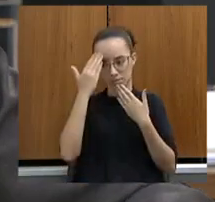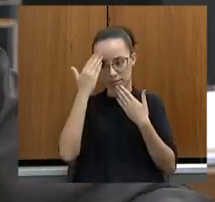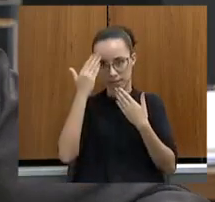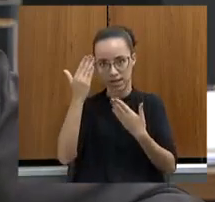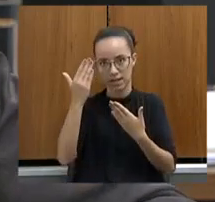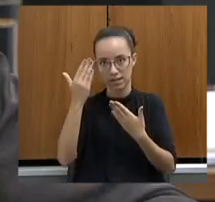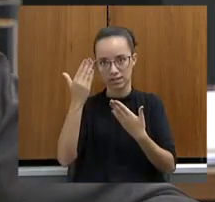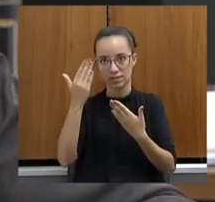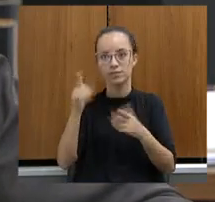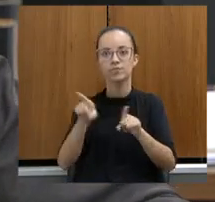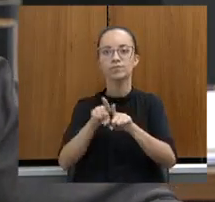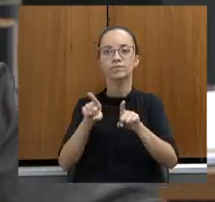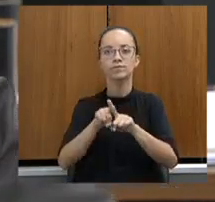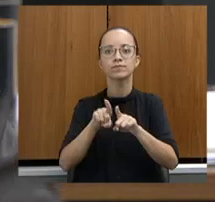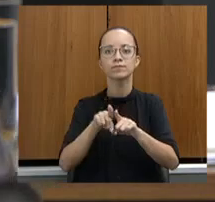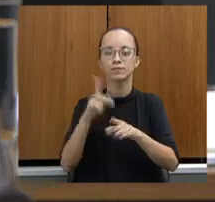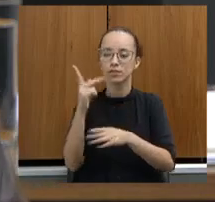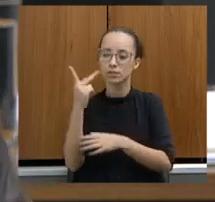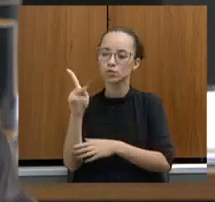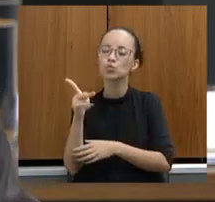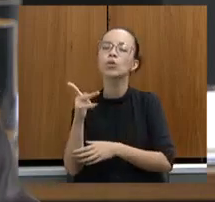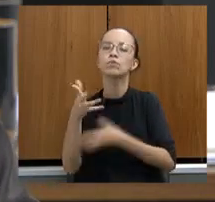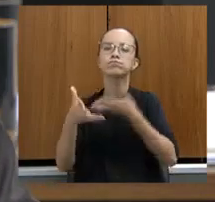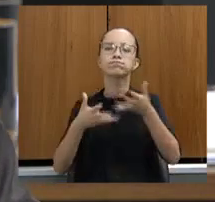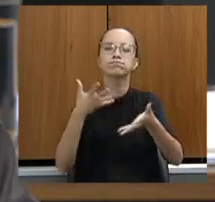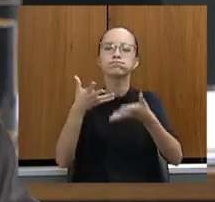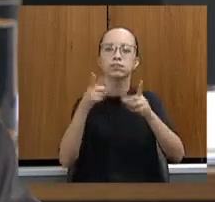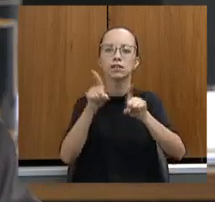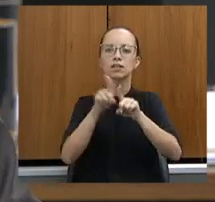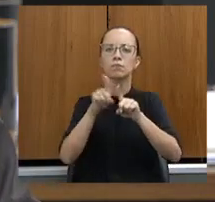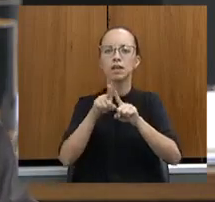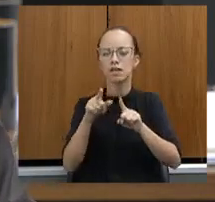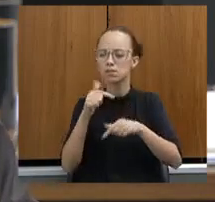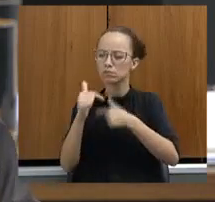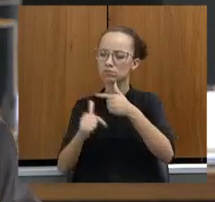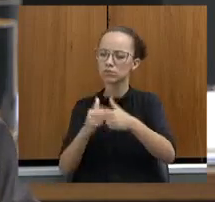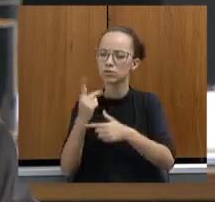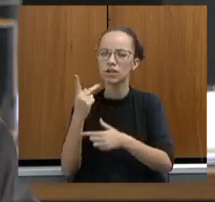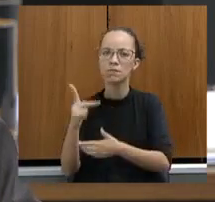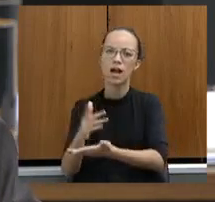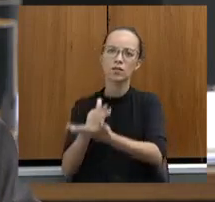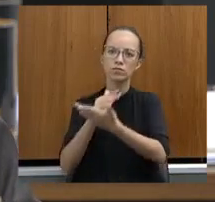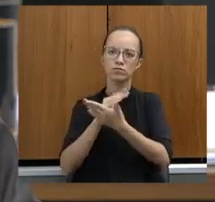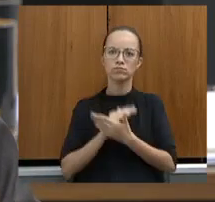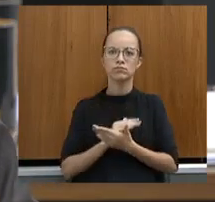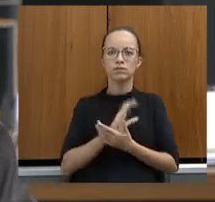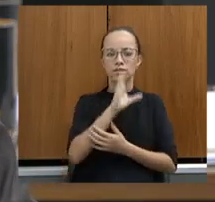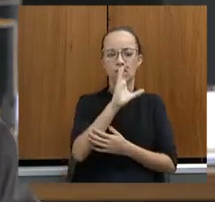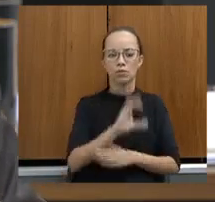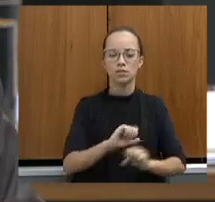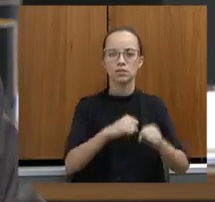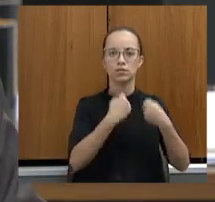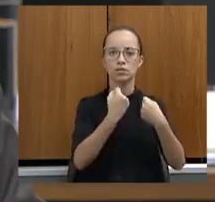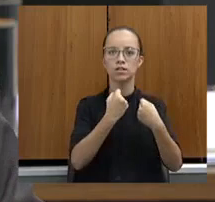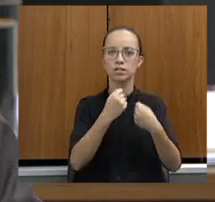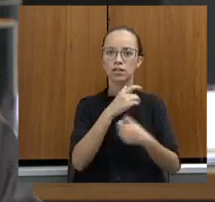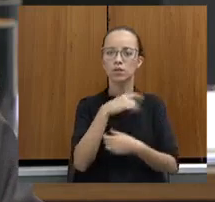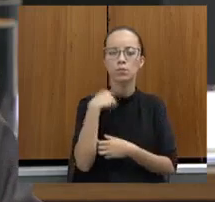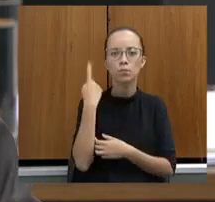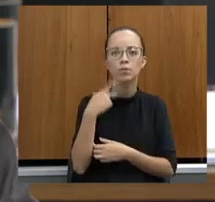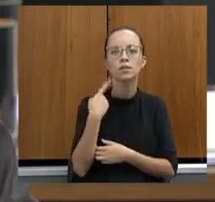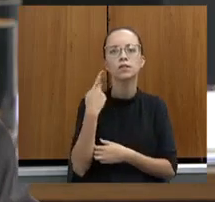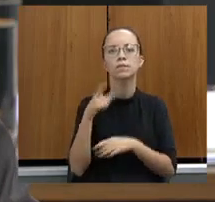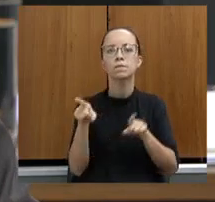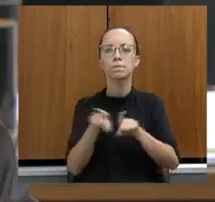agradecimento a fala da senhora e a contribuição que a senhora sempre deu para nós na comissão de segurança pública e aqui